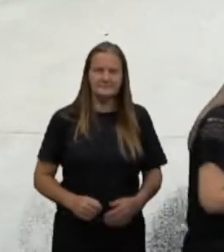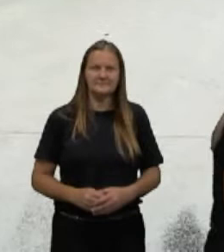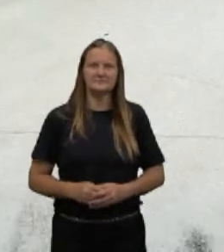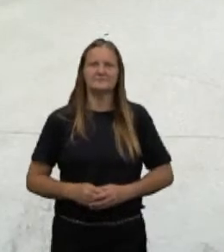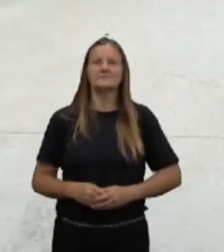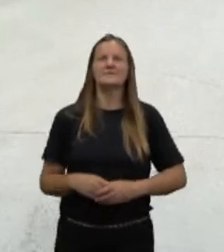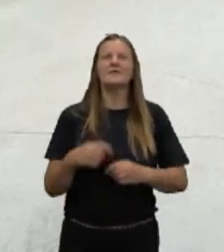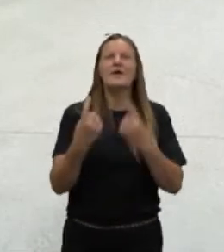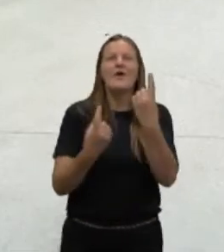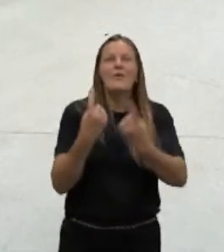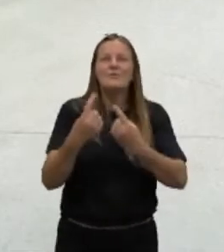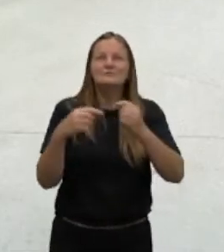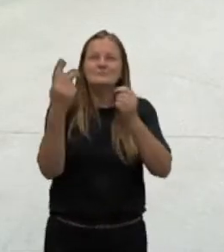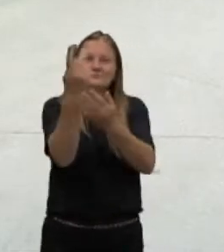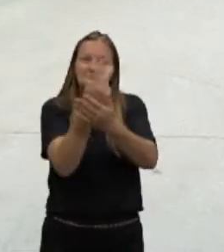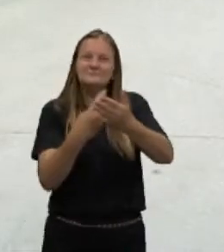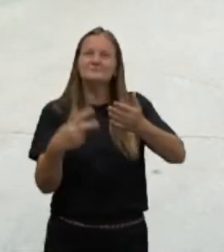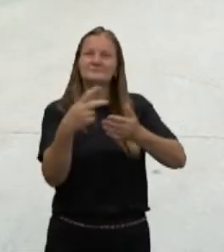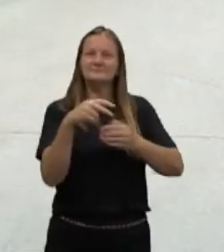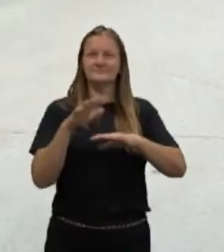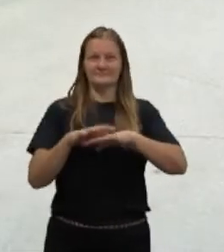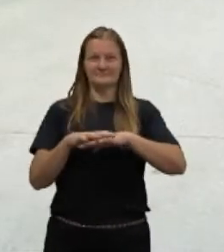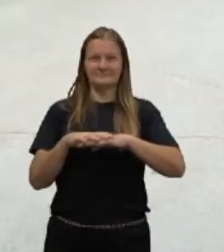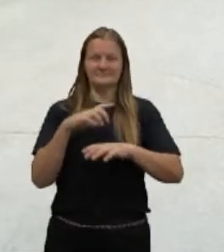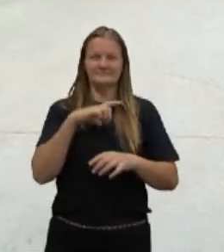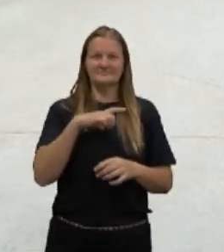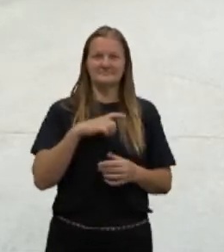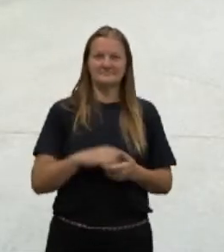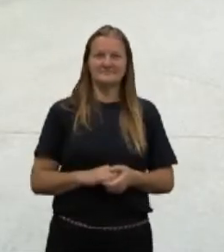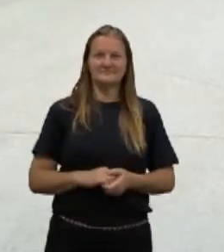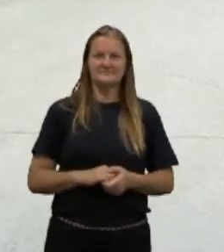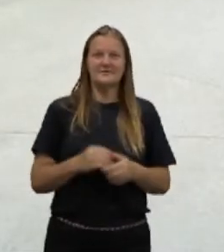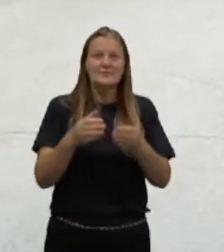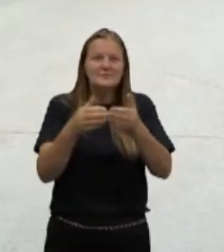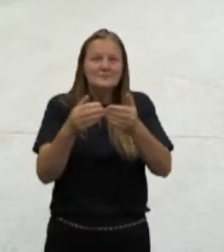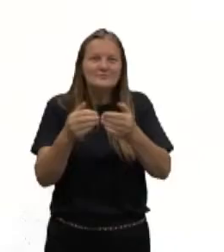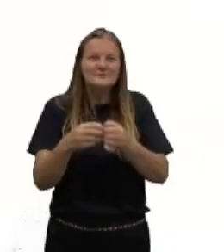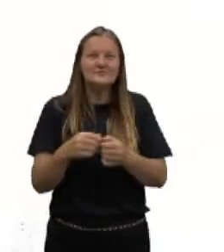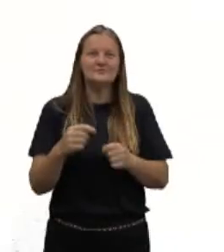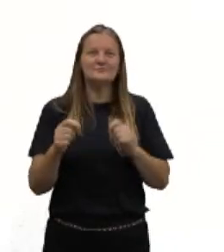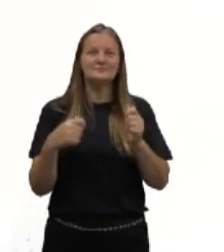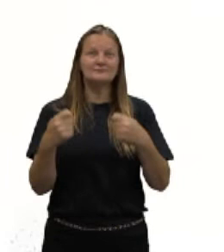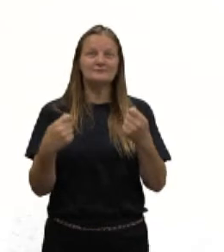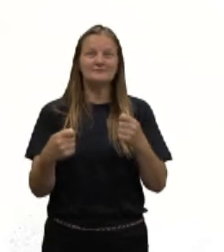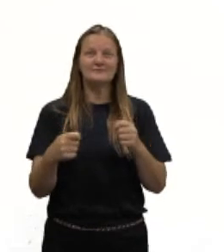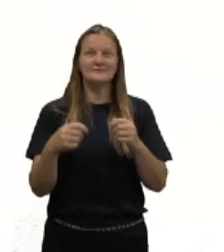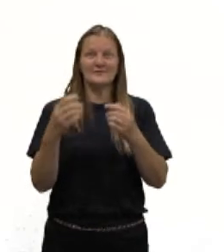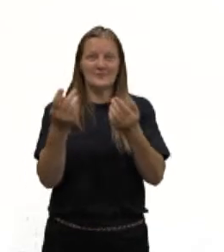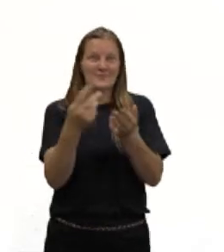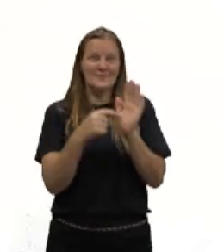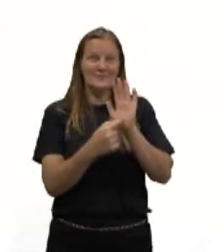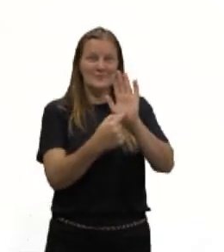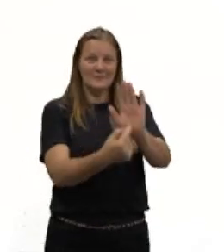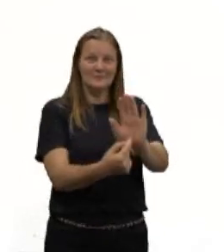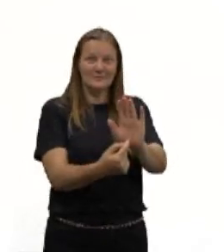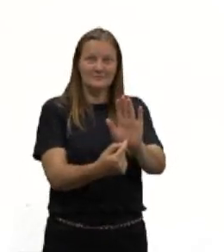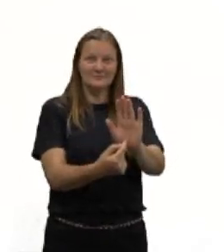figuras. Na matemática, então, né, eu vou pedir então, para as gurias sinalizarem para mim, né,